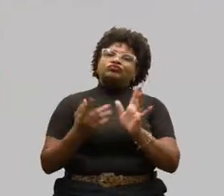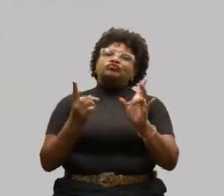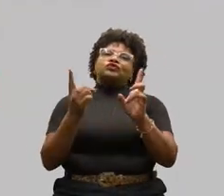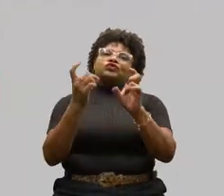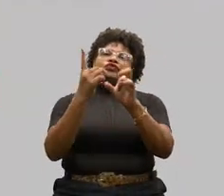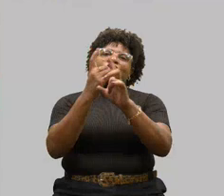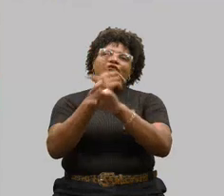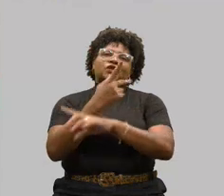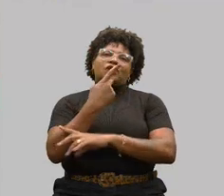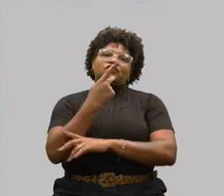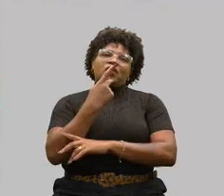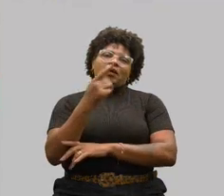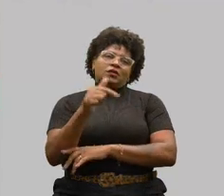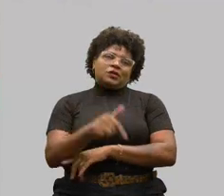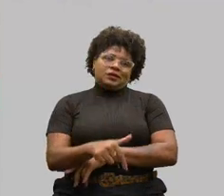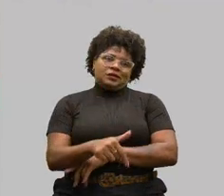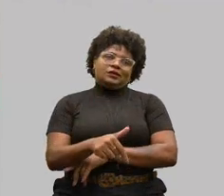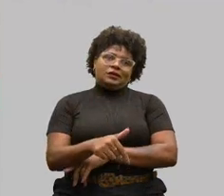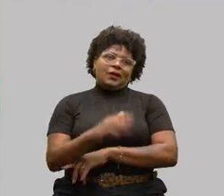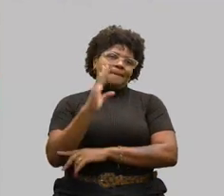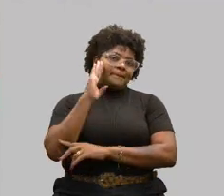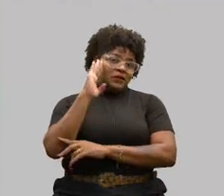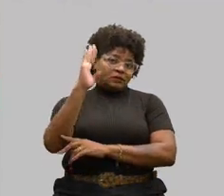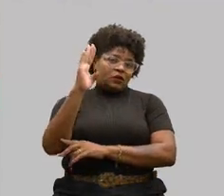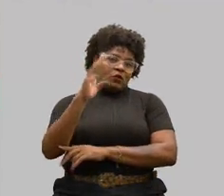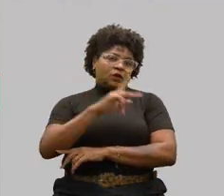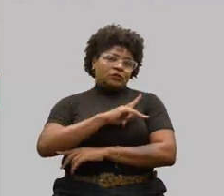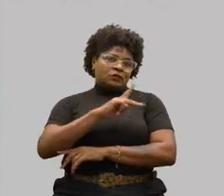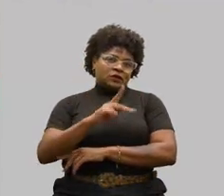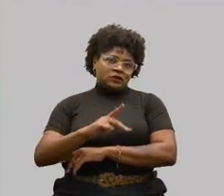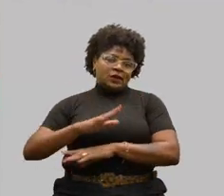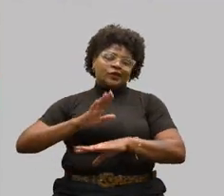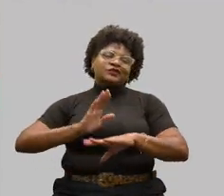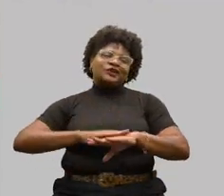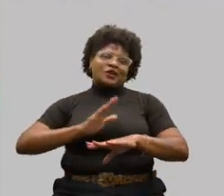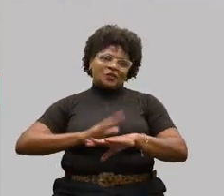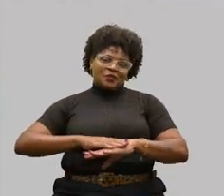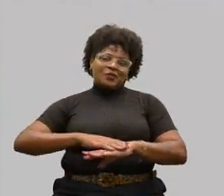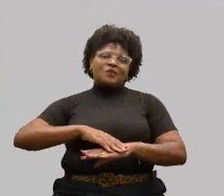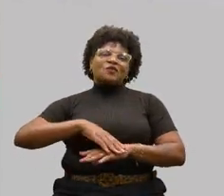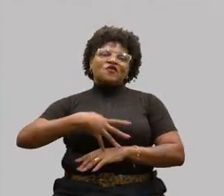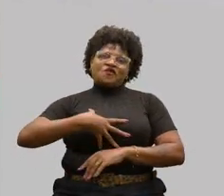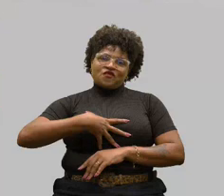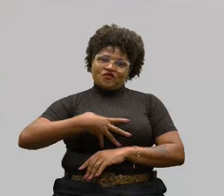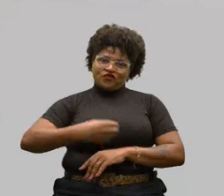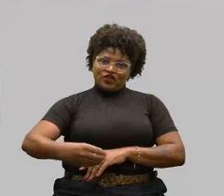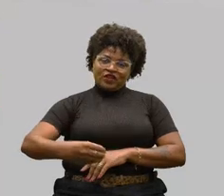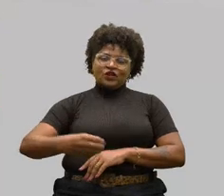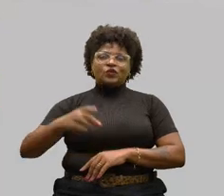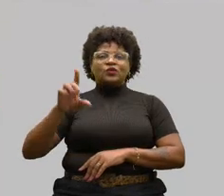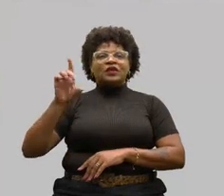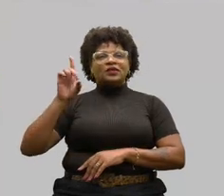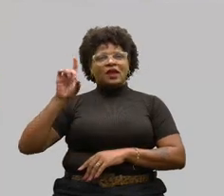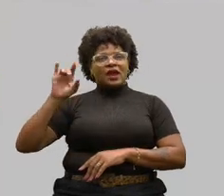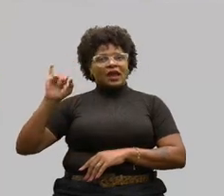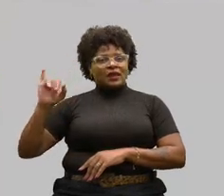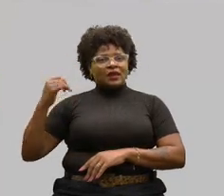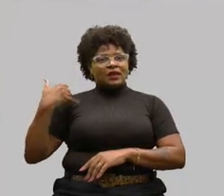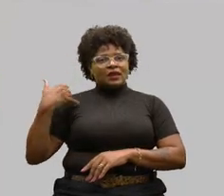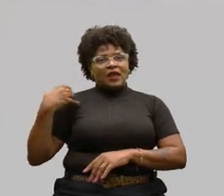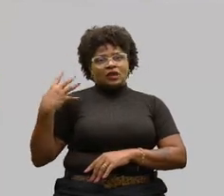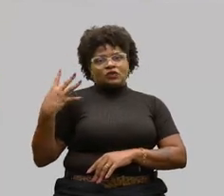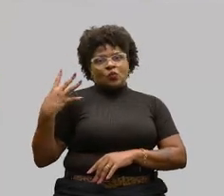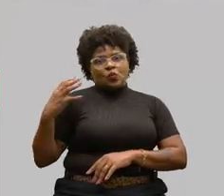Presidente né e eu sendo mãe eu sou mãe de um rapaz com deficiência intelectual ele tá com 40 anos ele tem